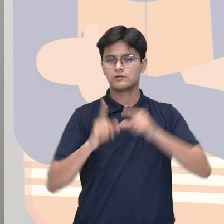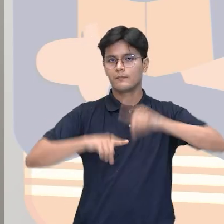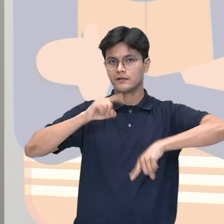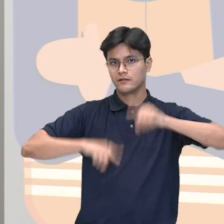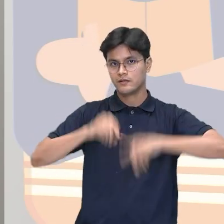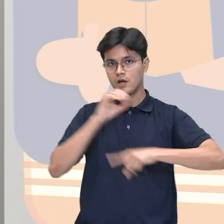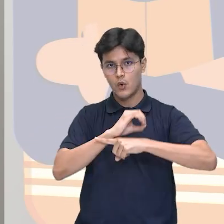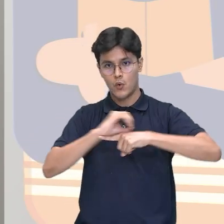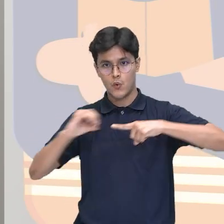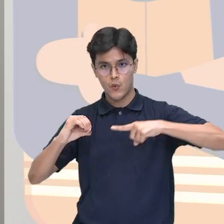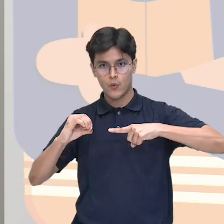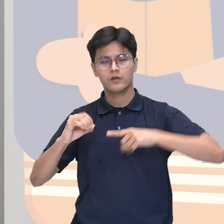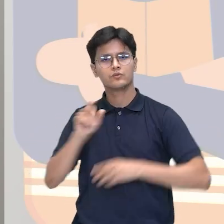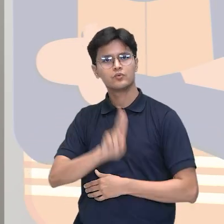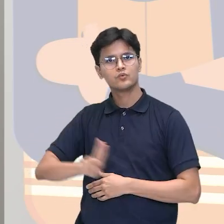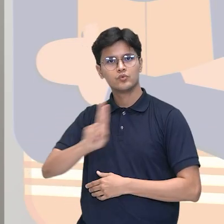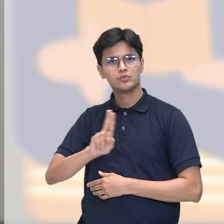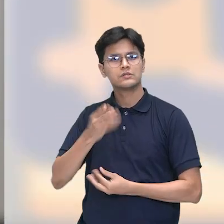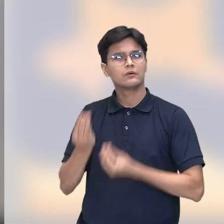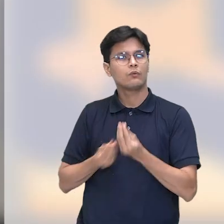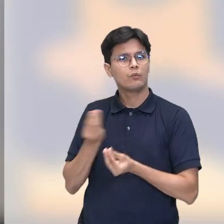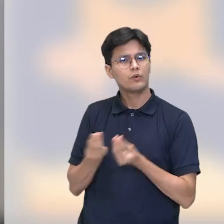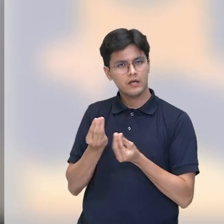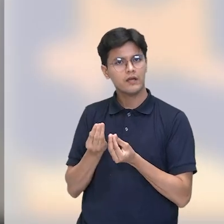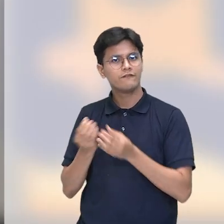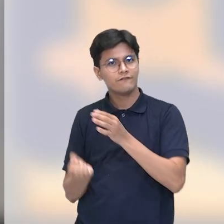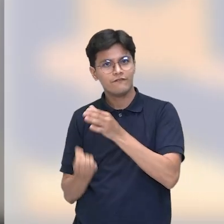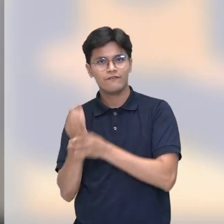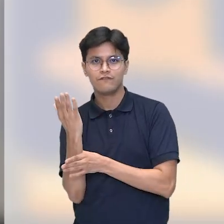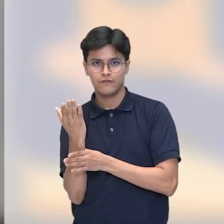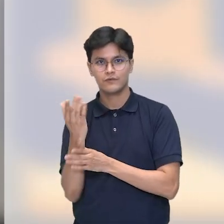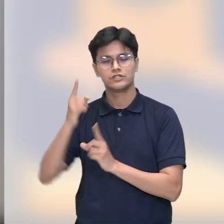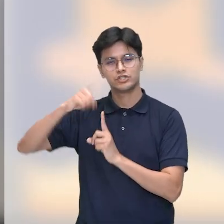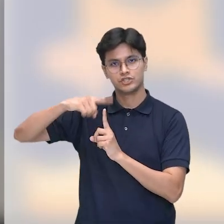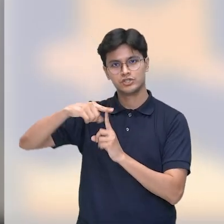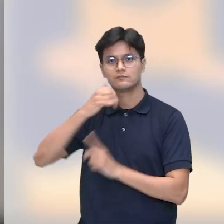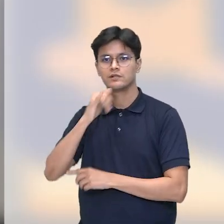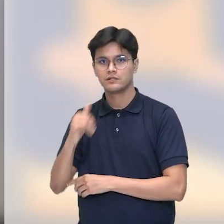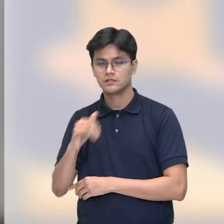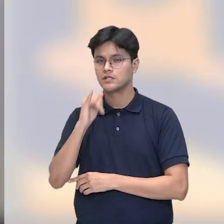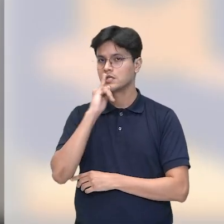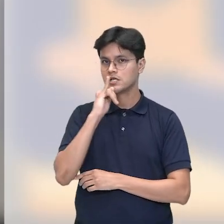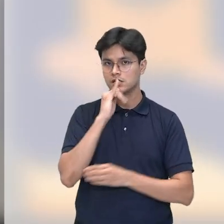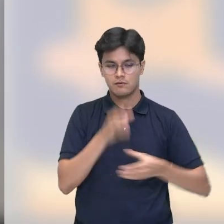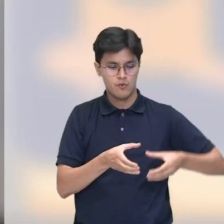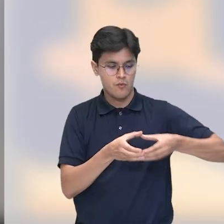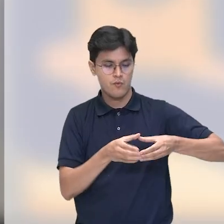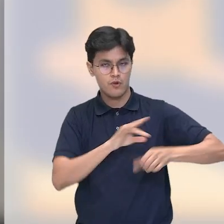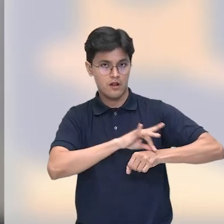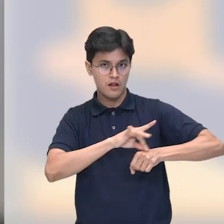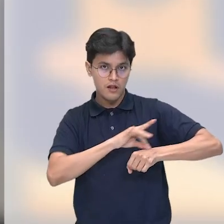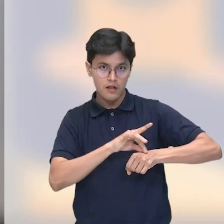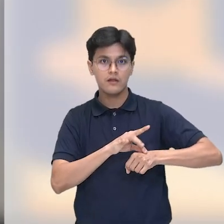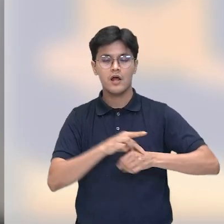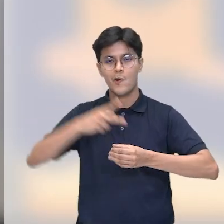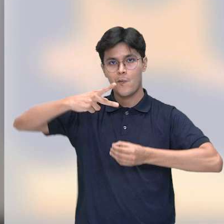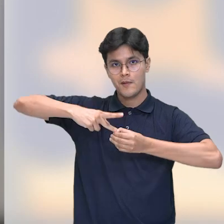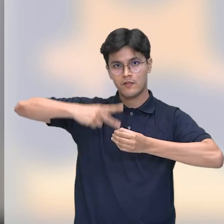ser utilizados como importantes fontes de energia, como os combustíveis fósseis, carvão mineral, petróleo e gás